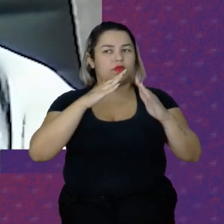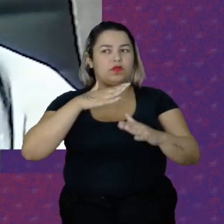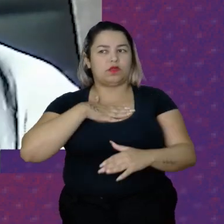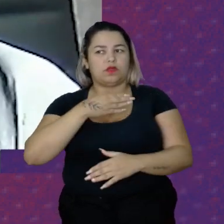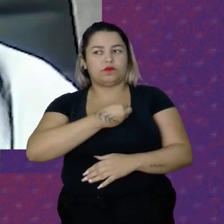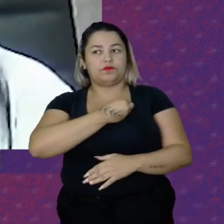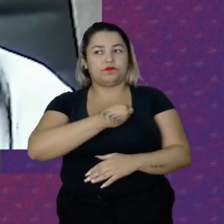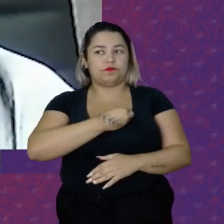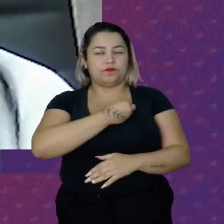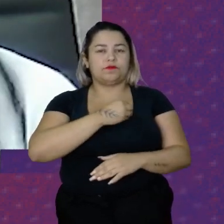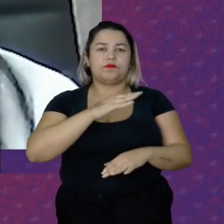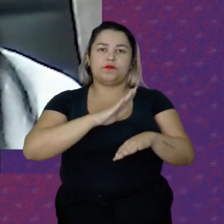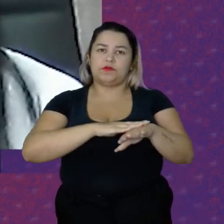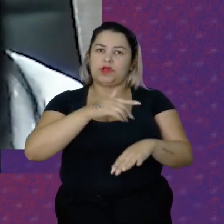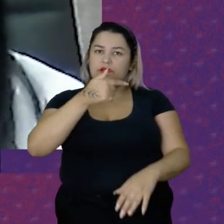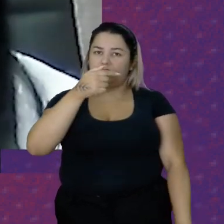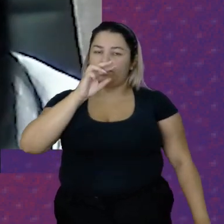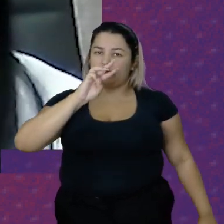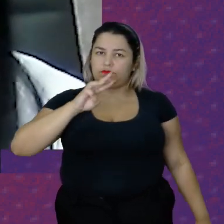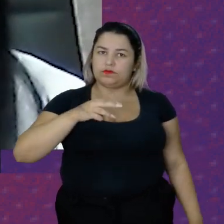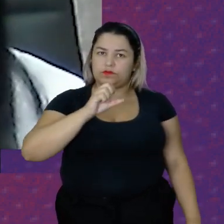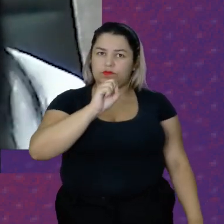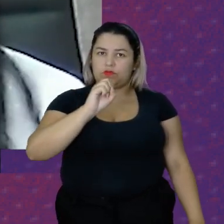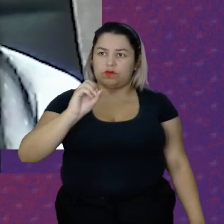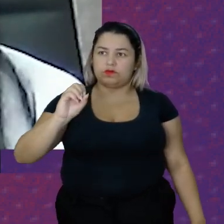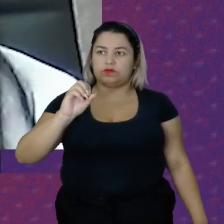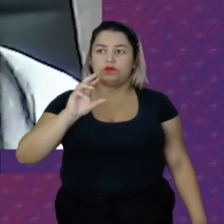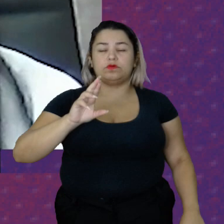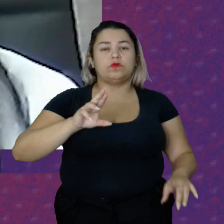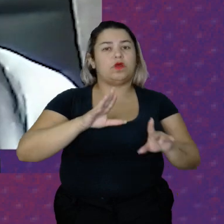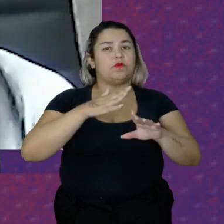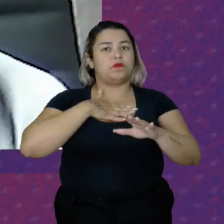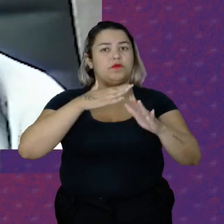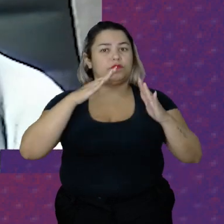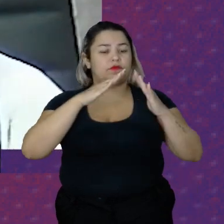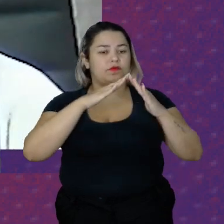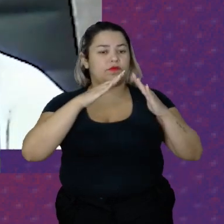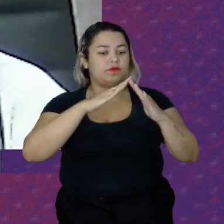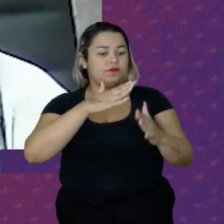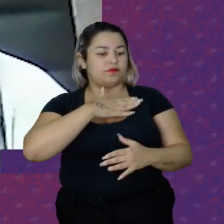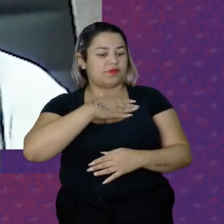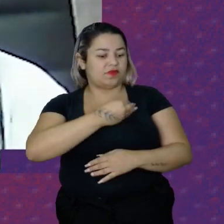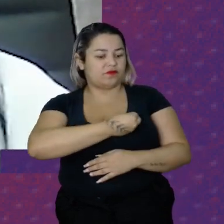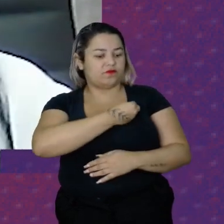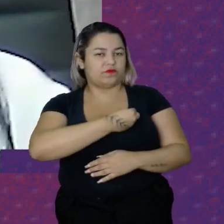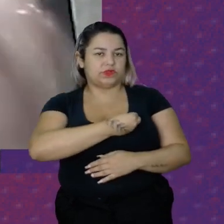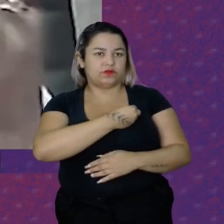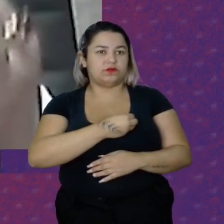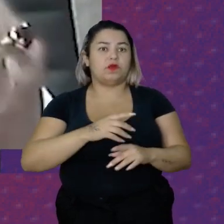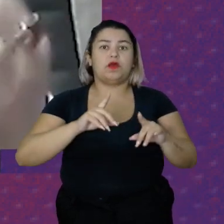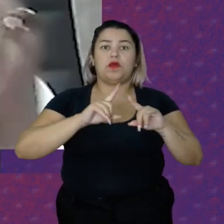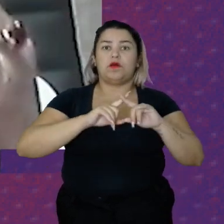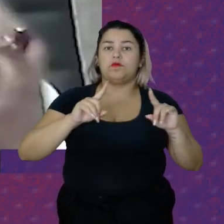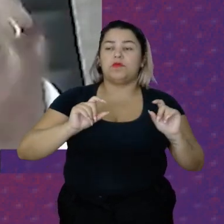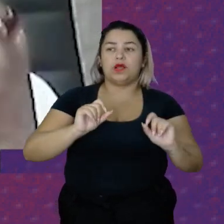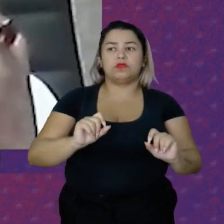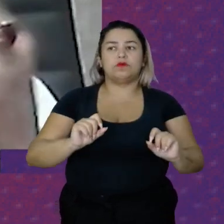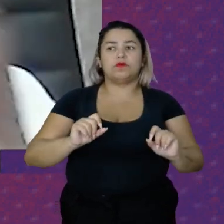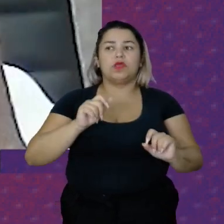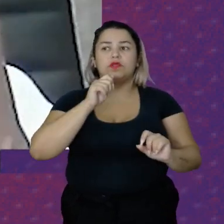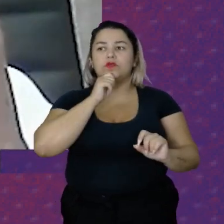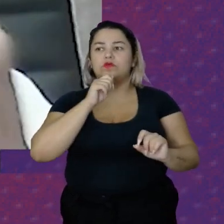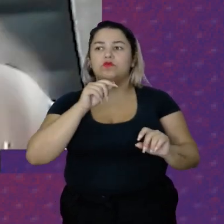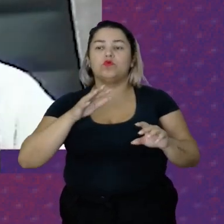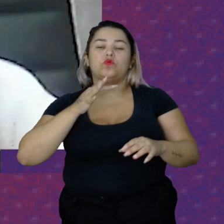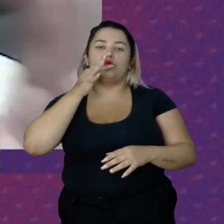nós fizemos mais de 7.800 unidades do Minha Casa Minha Vida em Lauro de Freitas. Tá? Mas fizemos também ainda, fruto do